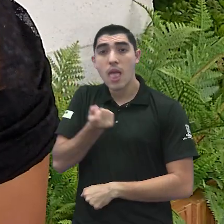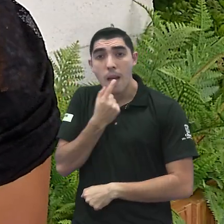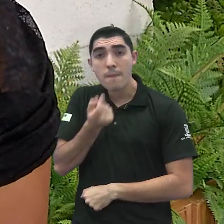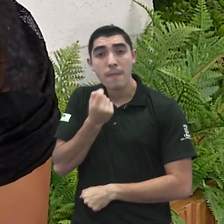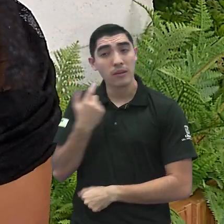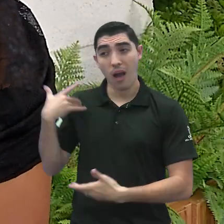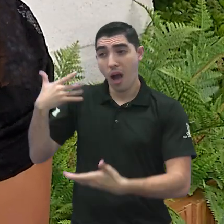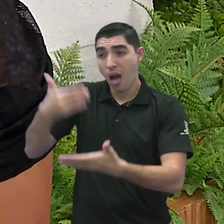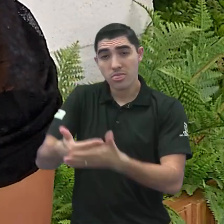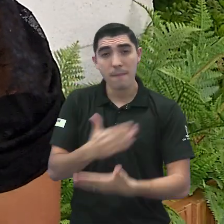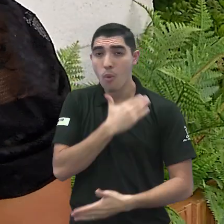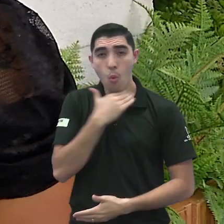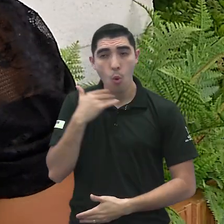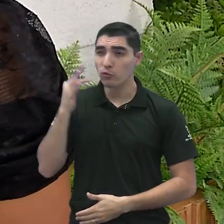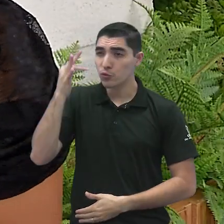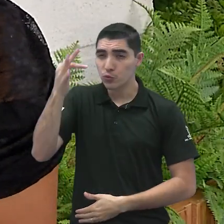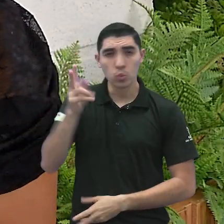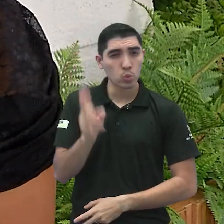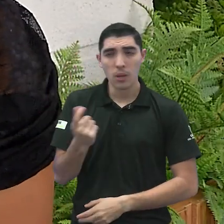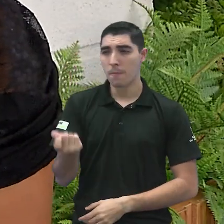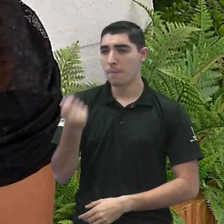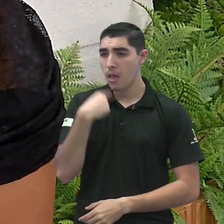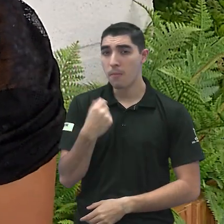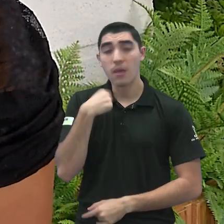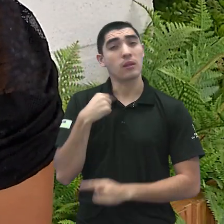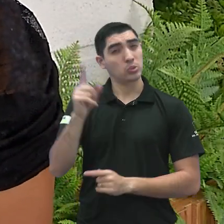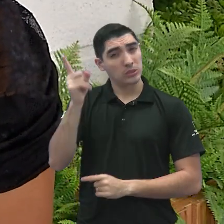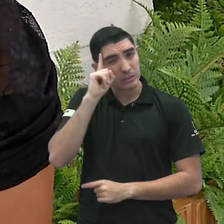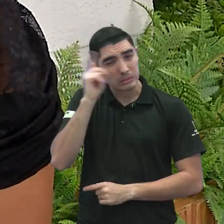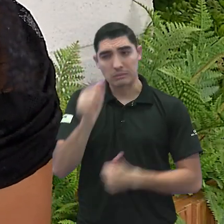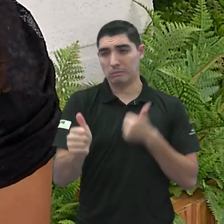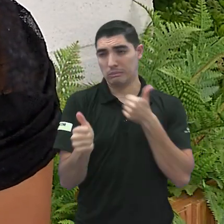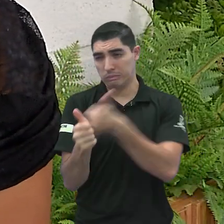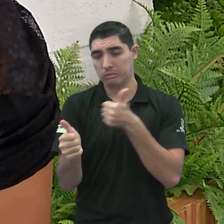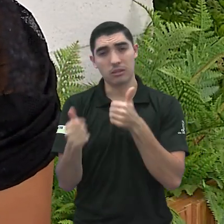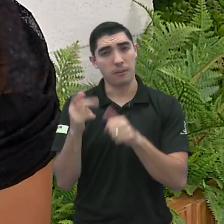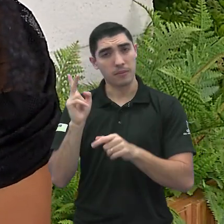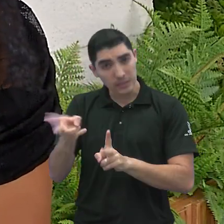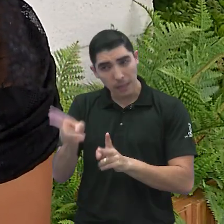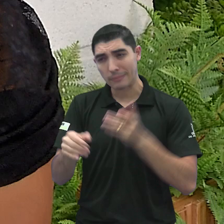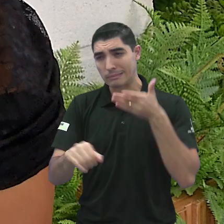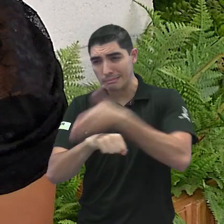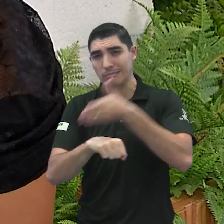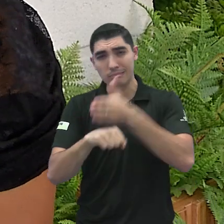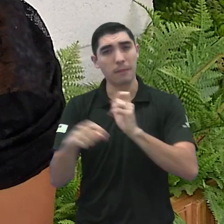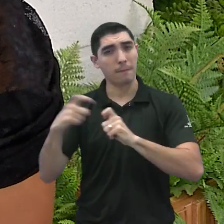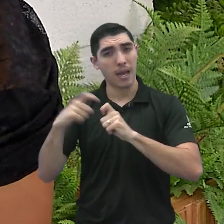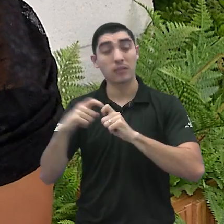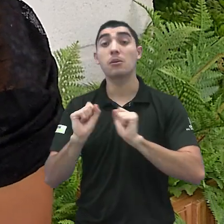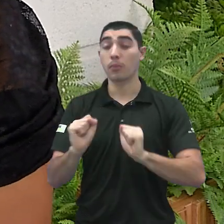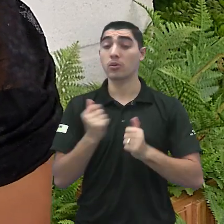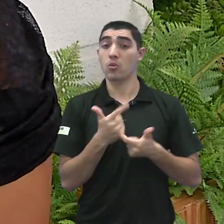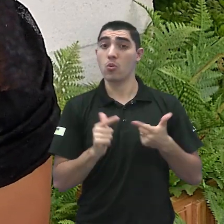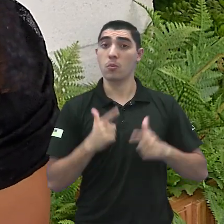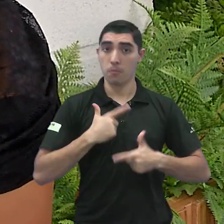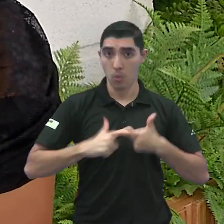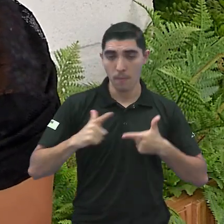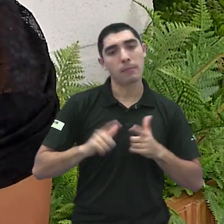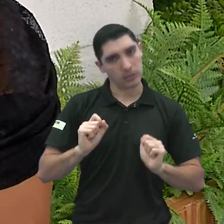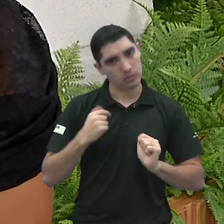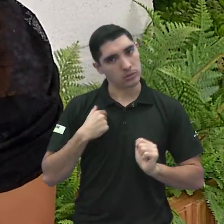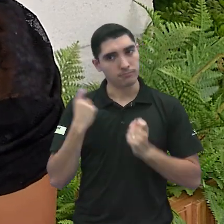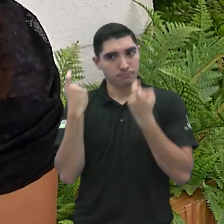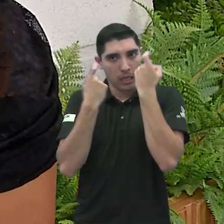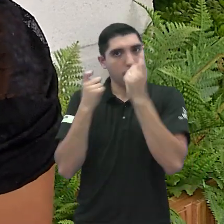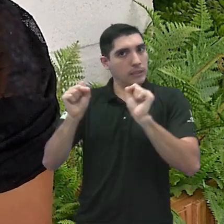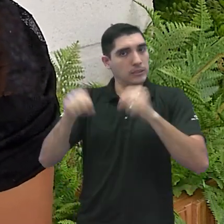tomando um remédio praticamente pelo resto da sua vida, ficar fazendo acompanhamento médico pelo resto da sua vida, e uma doença que pode vir a cometer outras coisas.